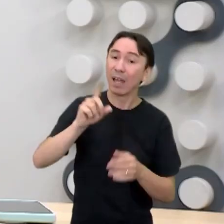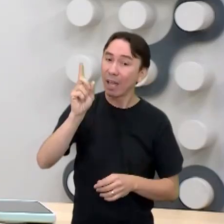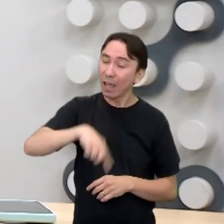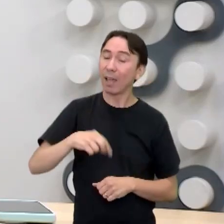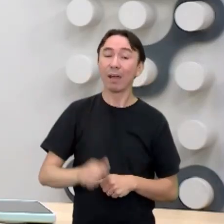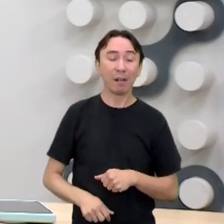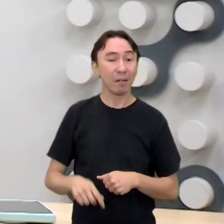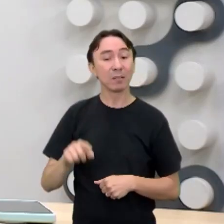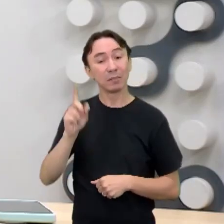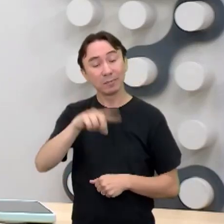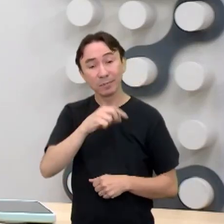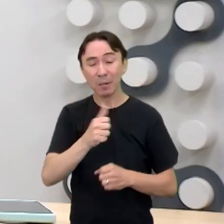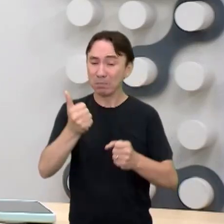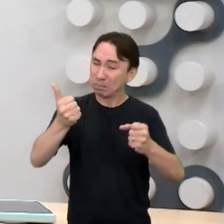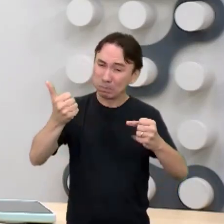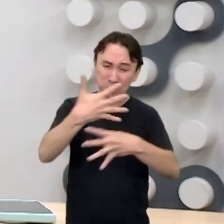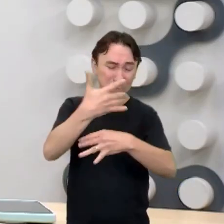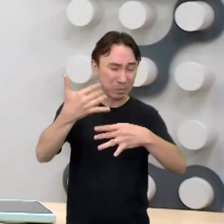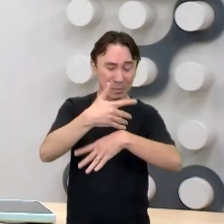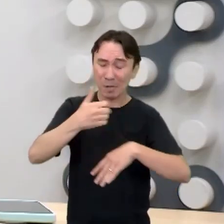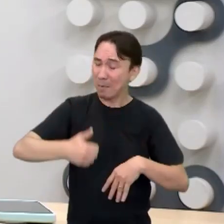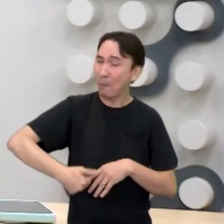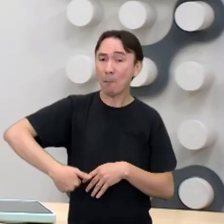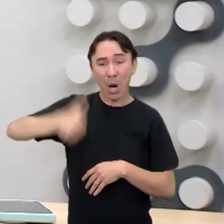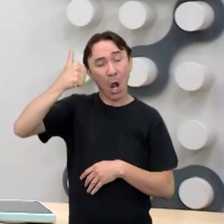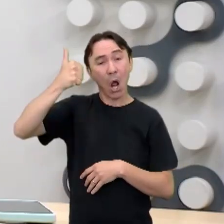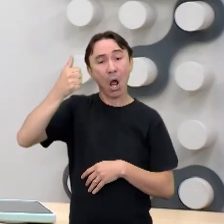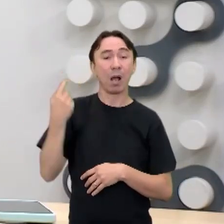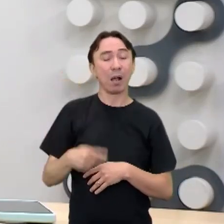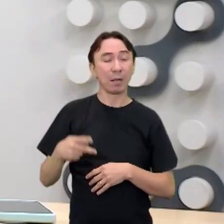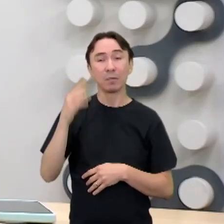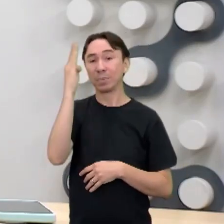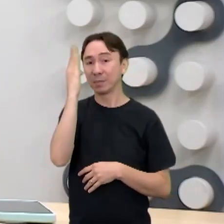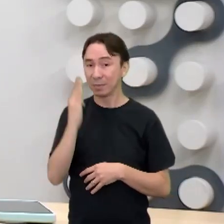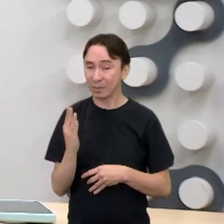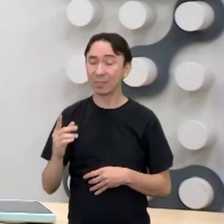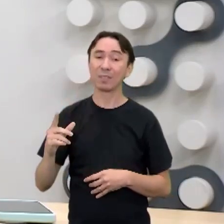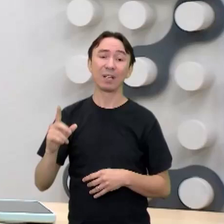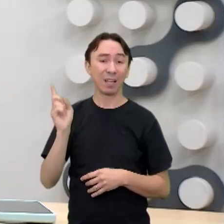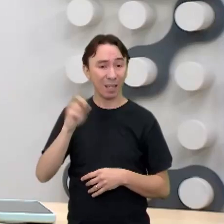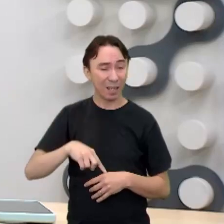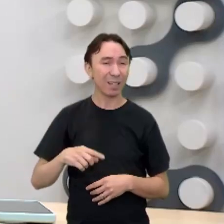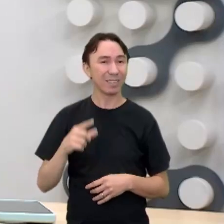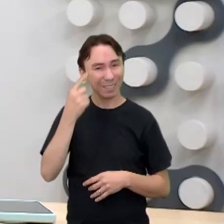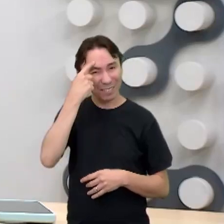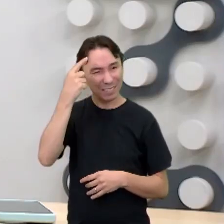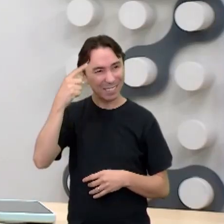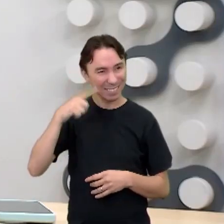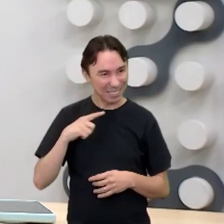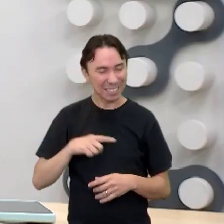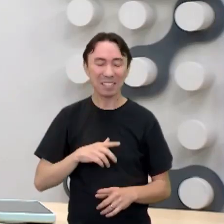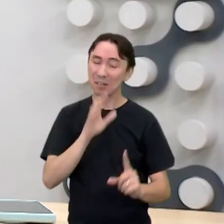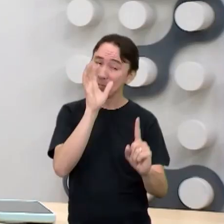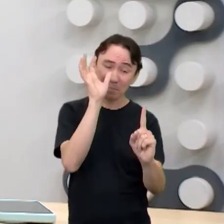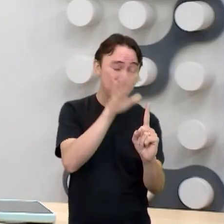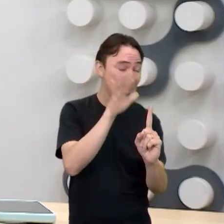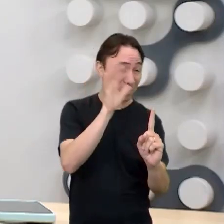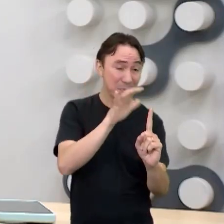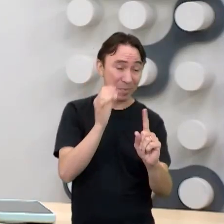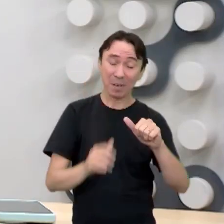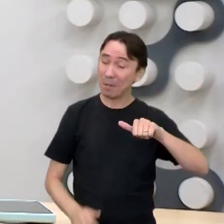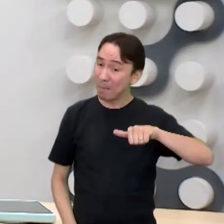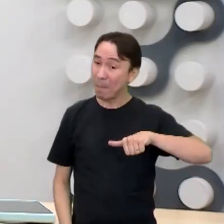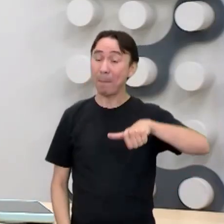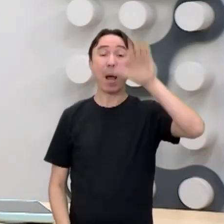metrópole nacional, porque de todas é o que mais influencia naqueles 4 tópicos que a gente colocou aí,